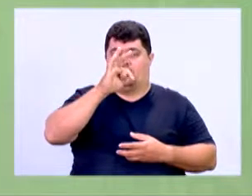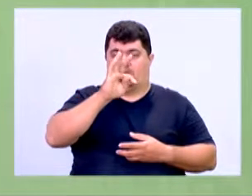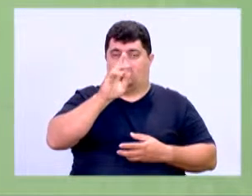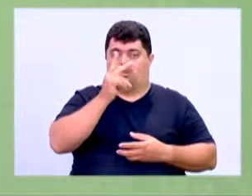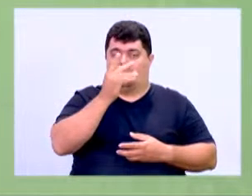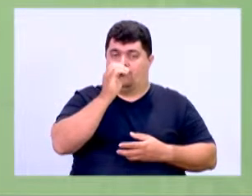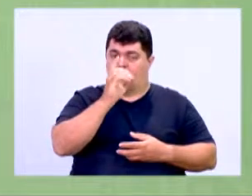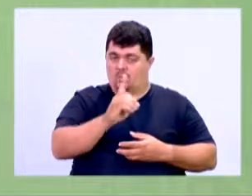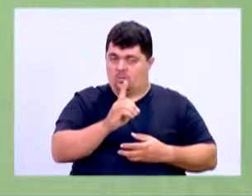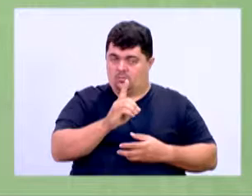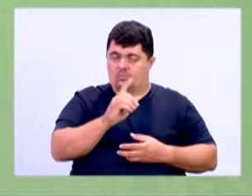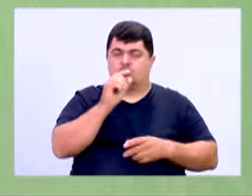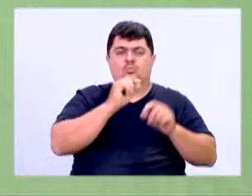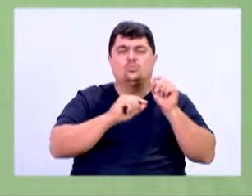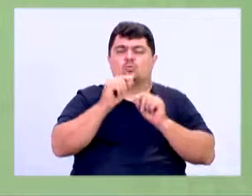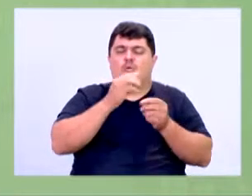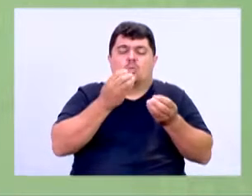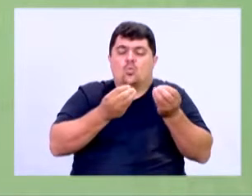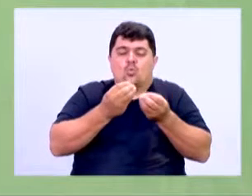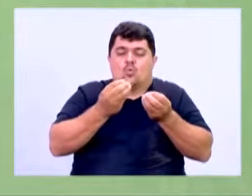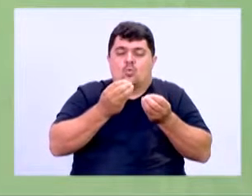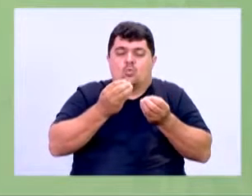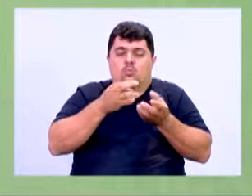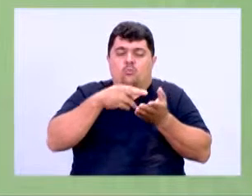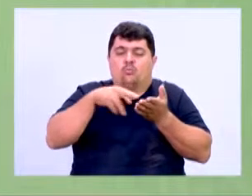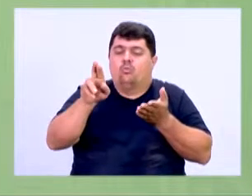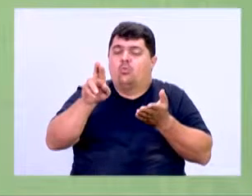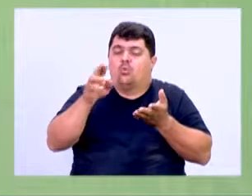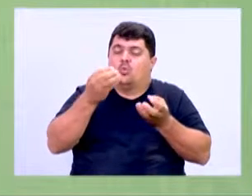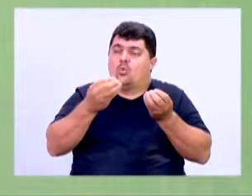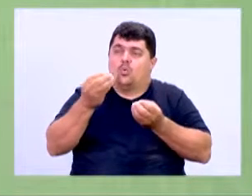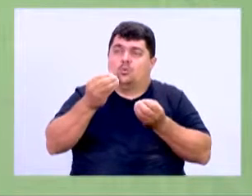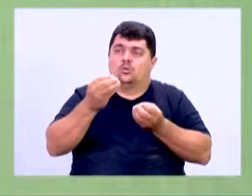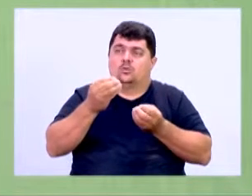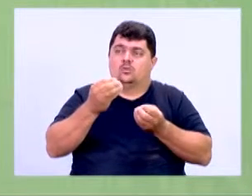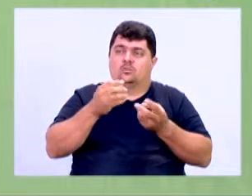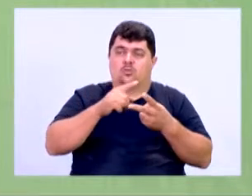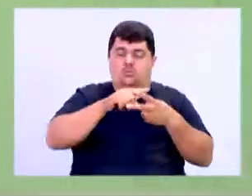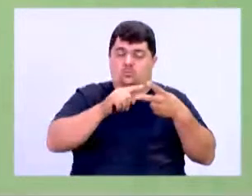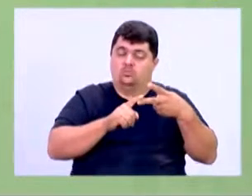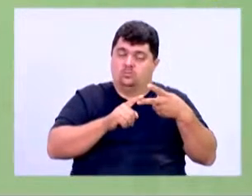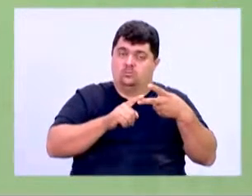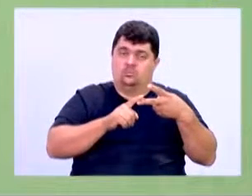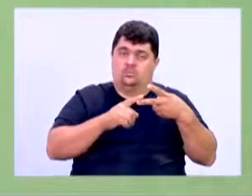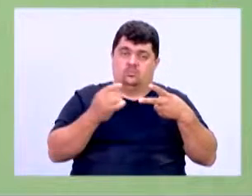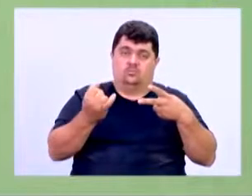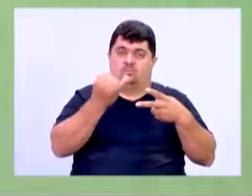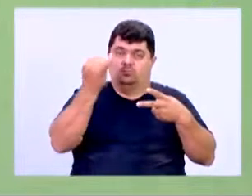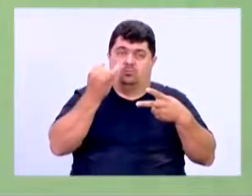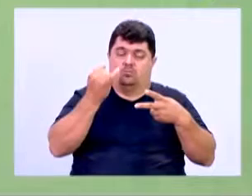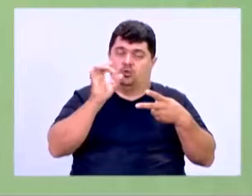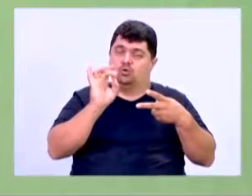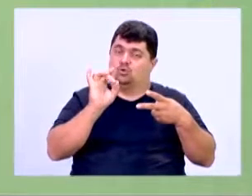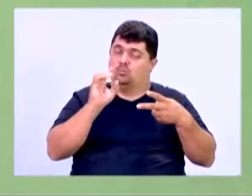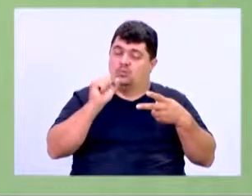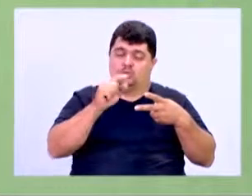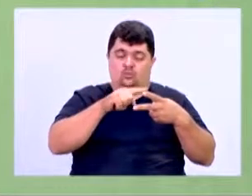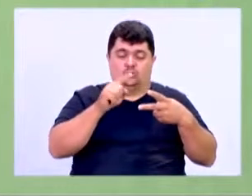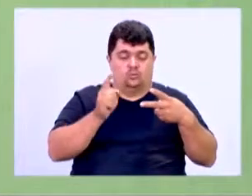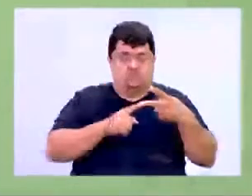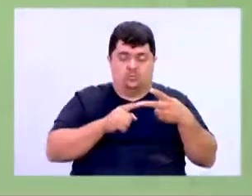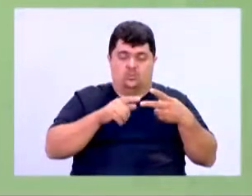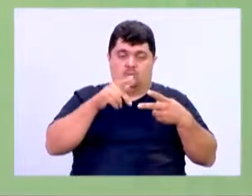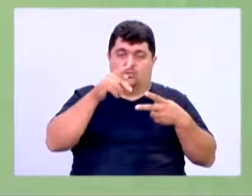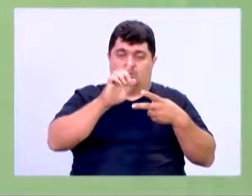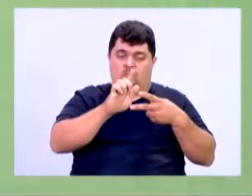O method, onde eu tenho o método de envio de dados para o servidor. 2 tipos são permitidos nesse envio de dados para o servidor.